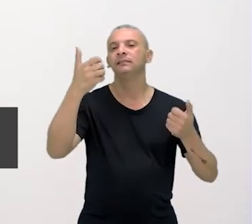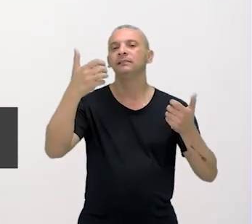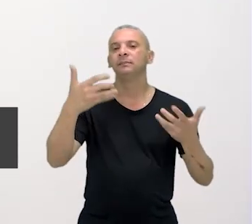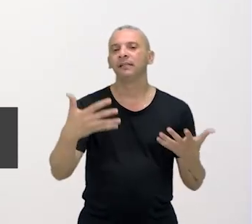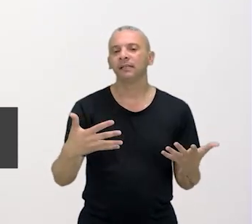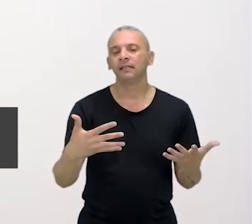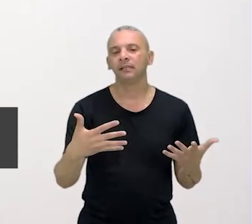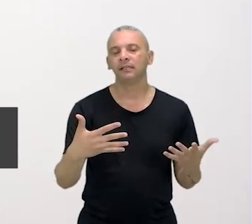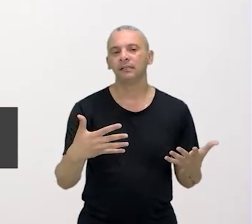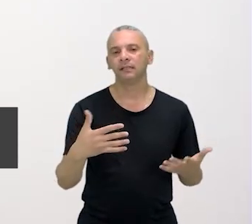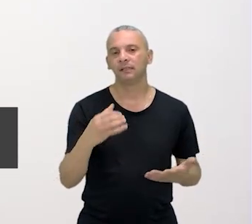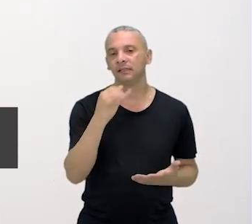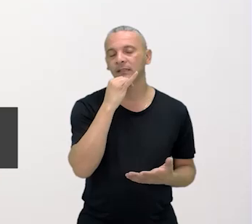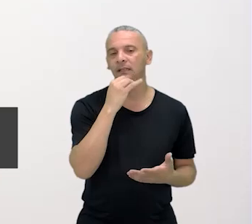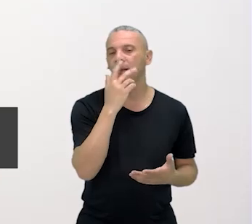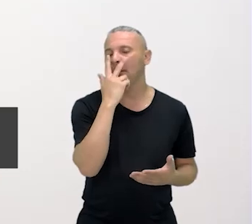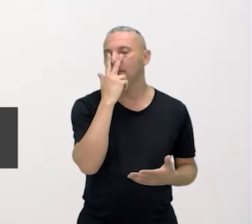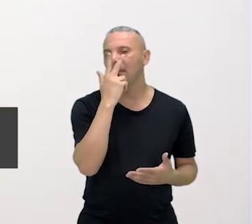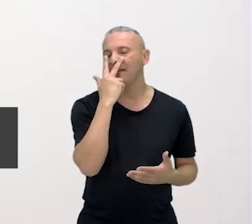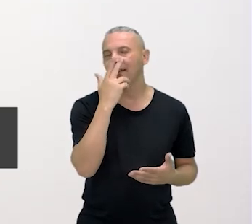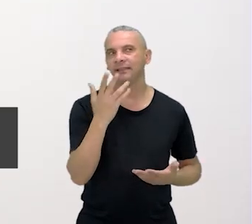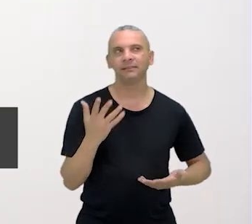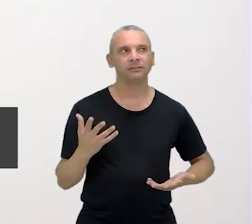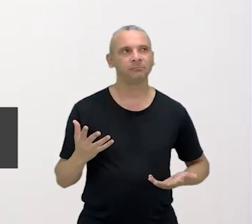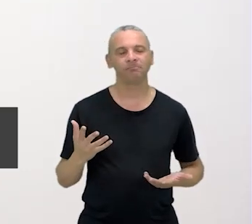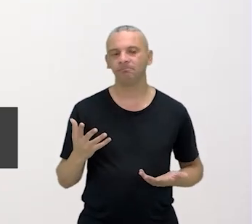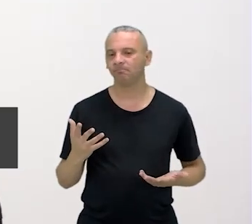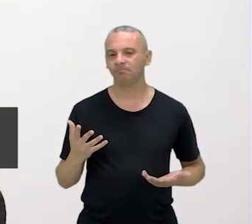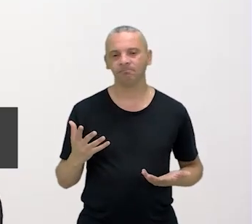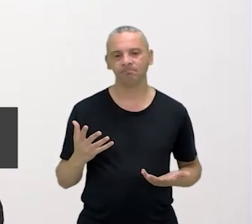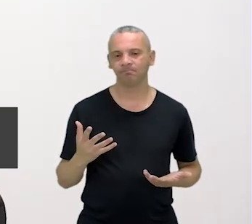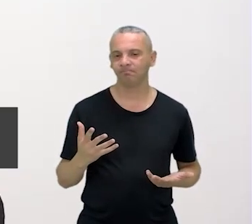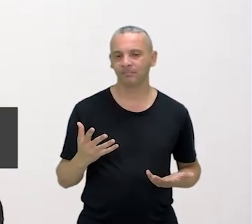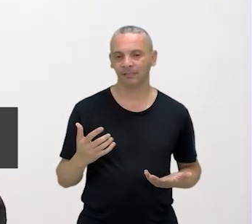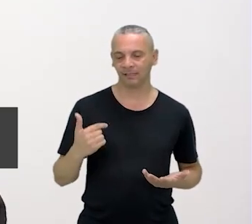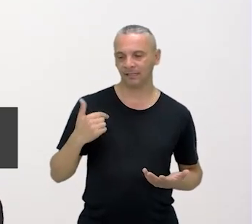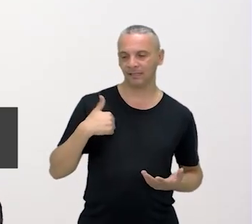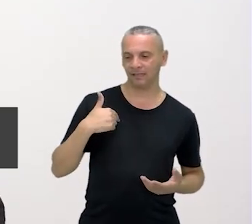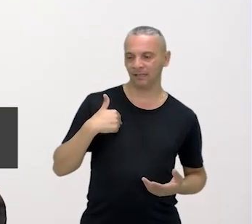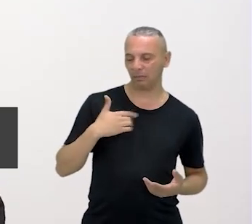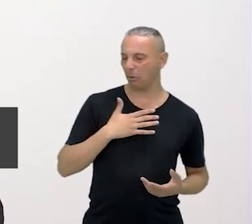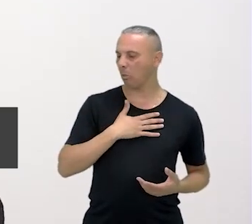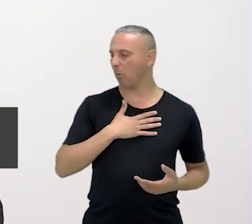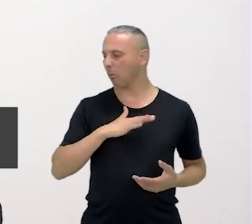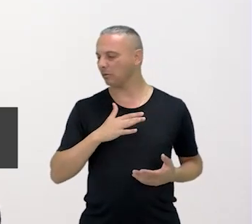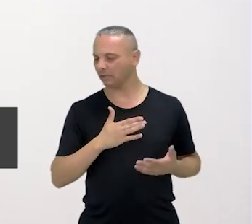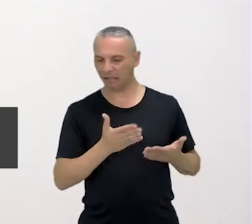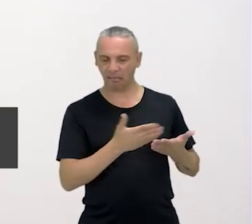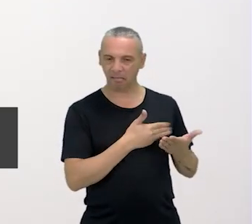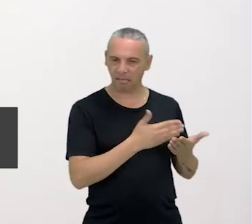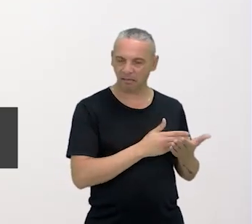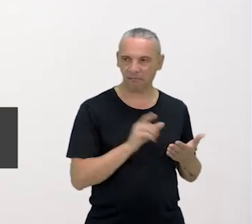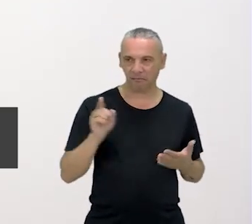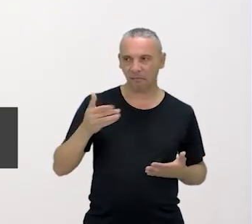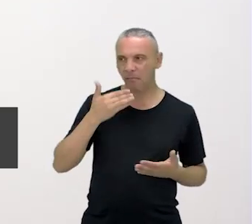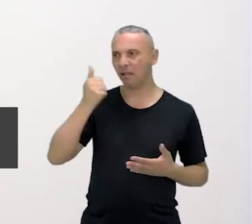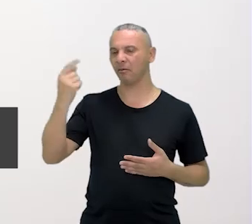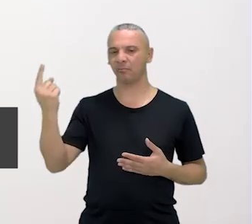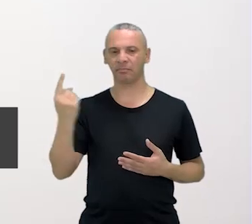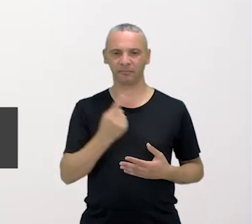assim, que parece, né, o Carlos disse, eu não gostei muito do livro, isso e aquilo e tal,